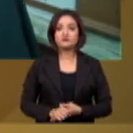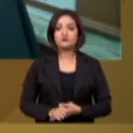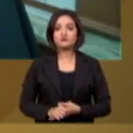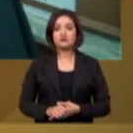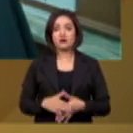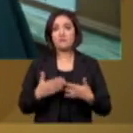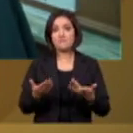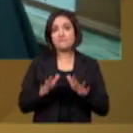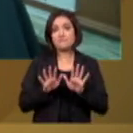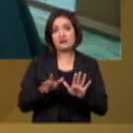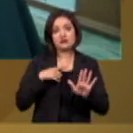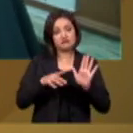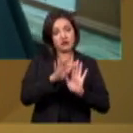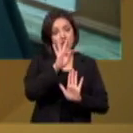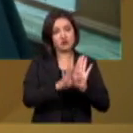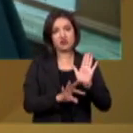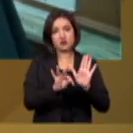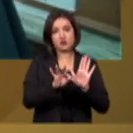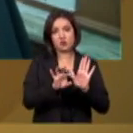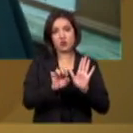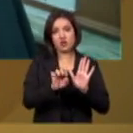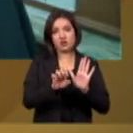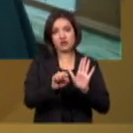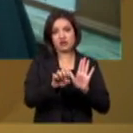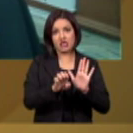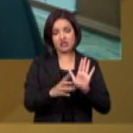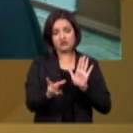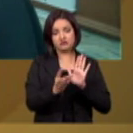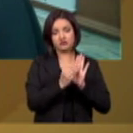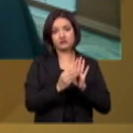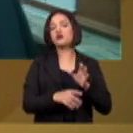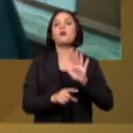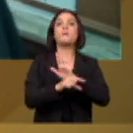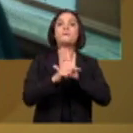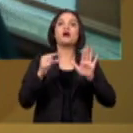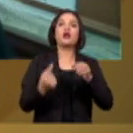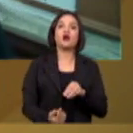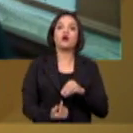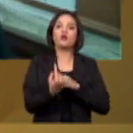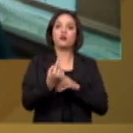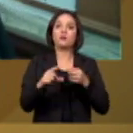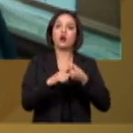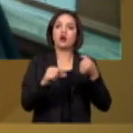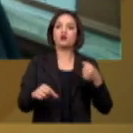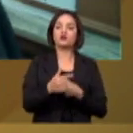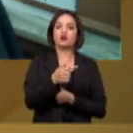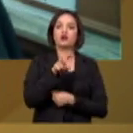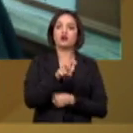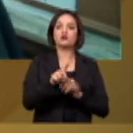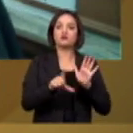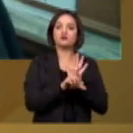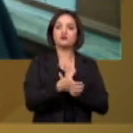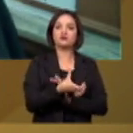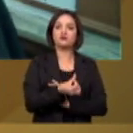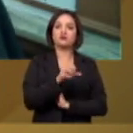sua peça um parágrafo primeiro do artigo 75 da lei